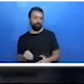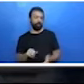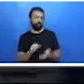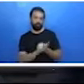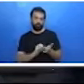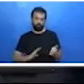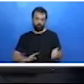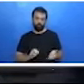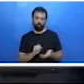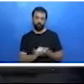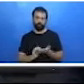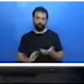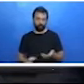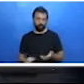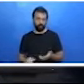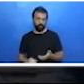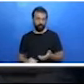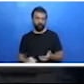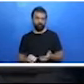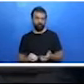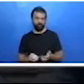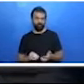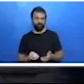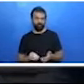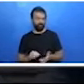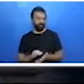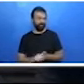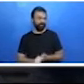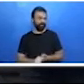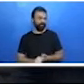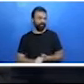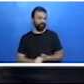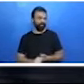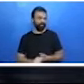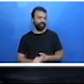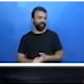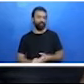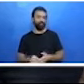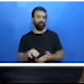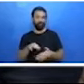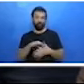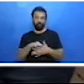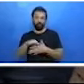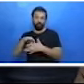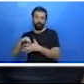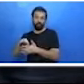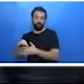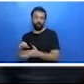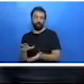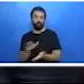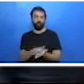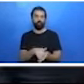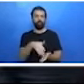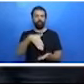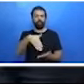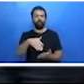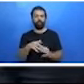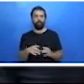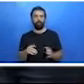e assistir ao Causo do Caçador. Um cordel e estilografura em